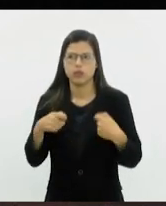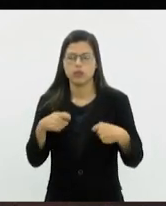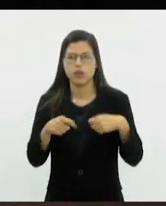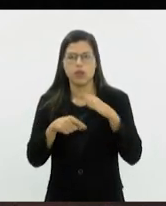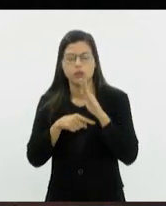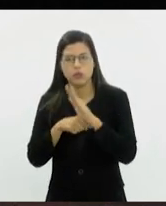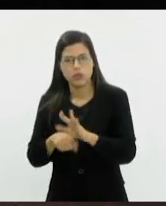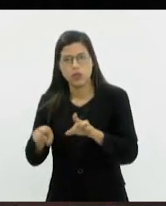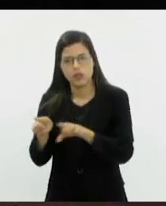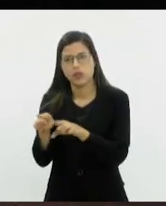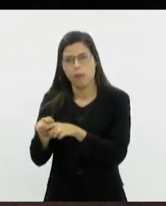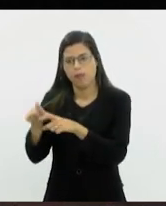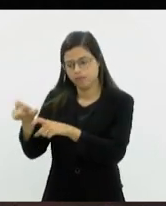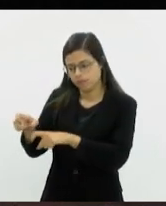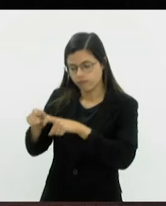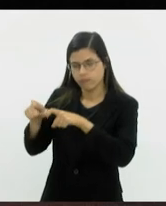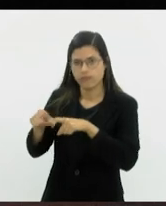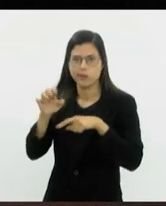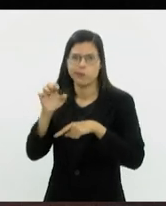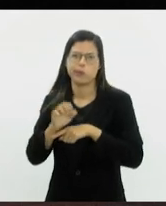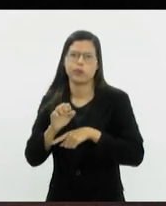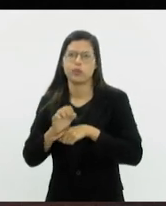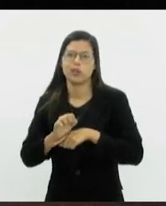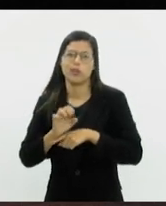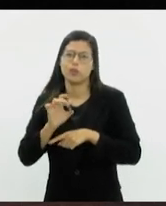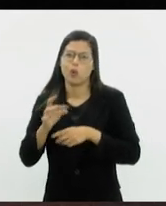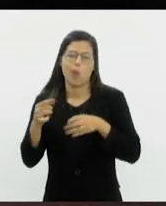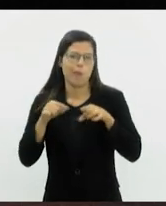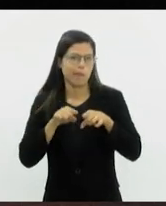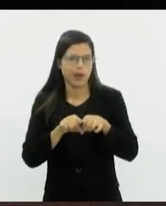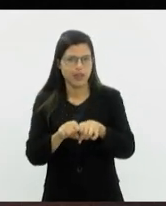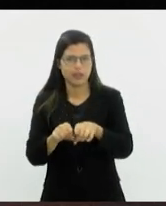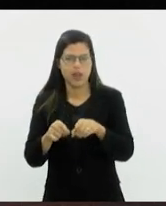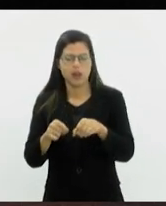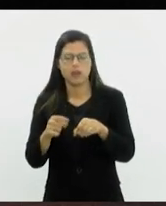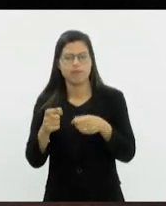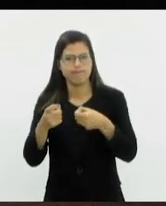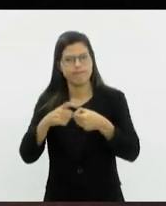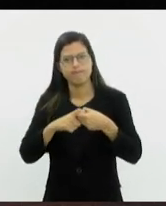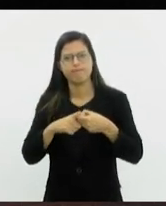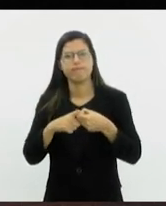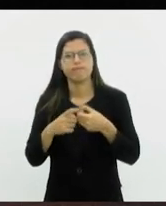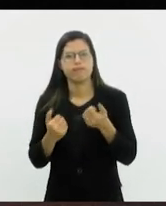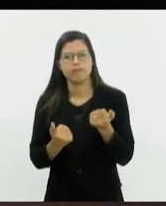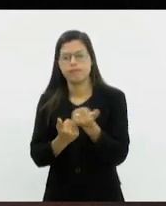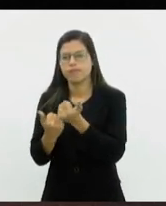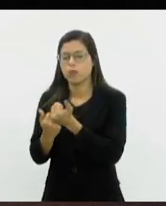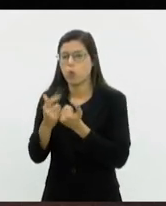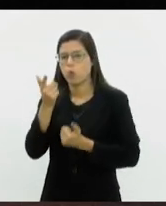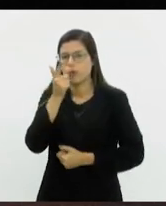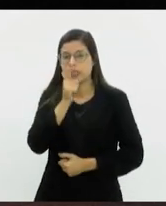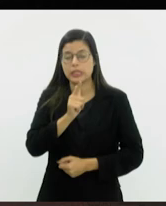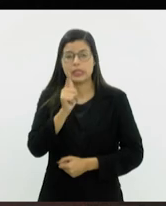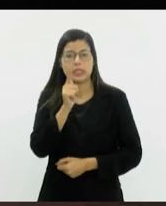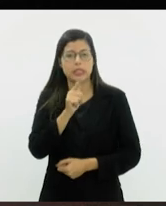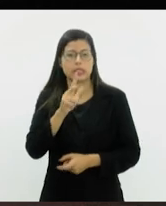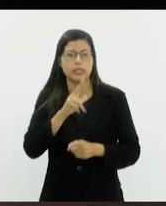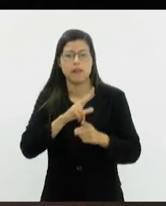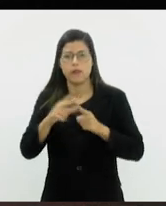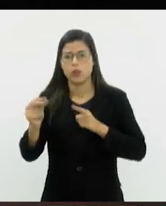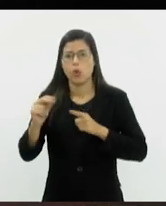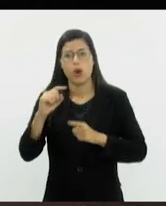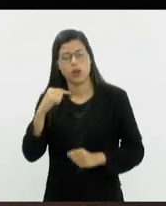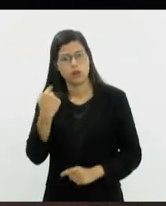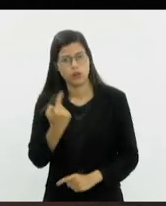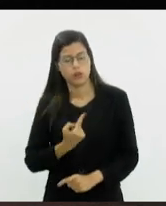do Estado do Rio de Janeiro, e só com essas parcerias é que nós iremos conseguir essa vitória, que é a vitória